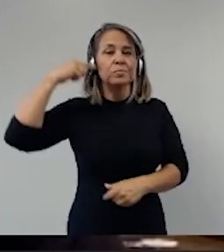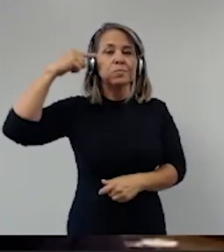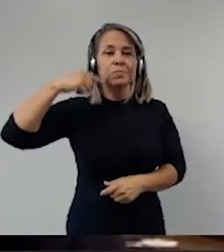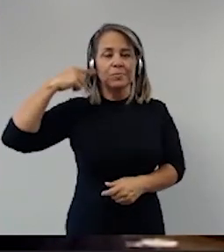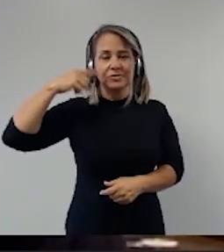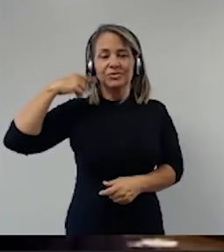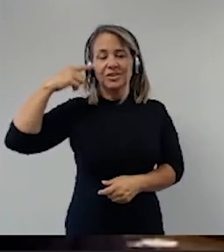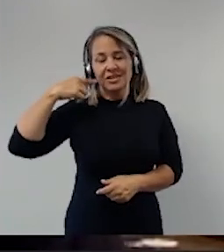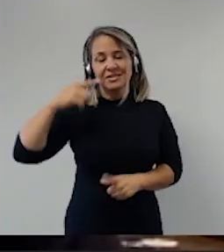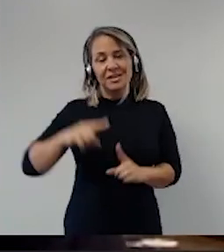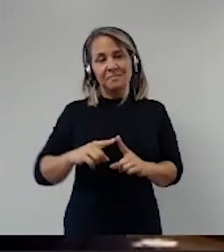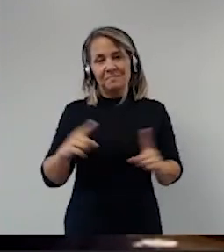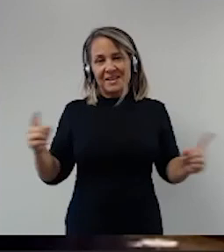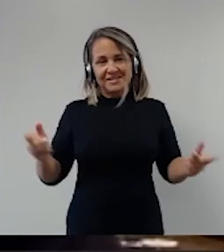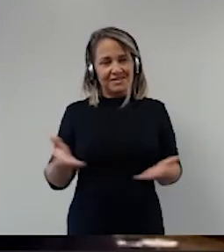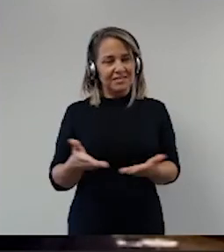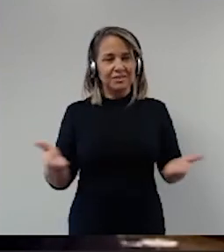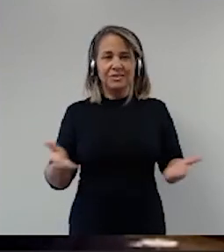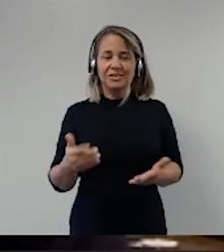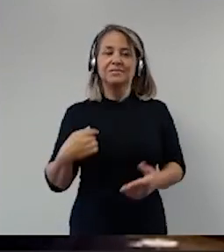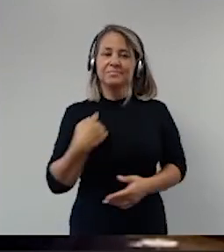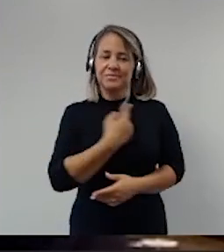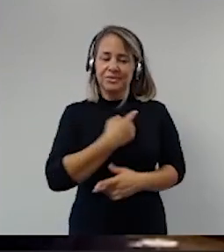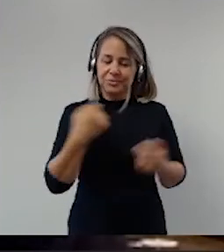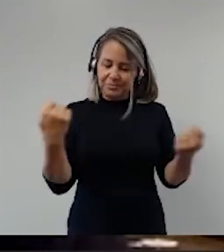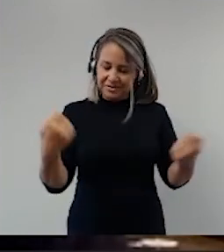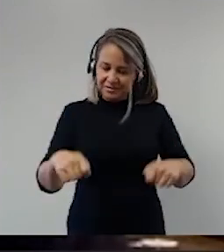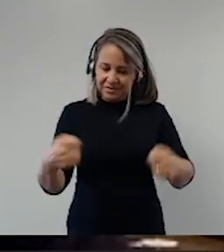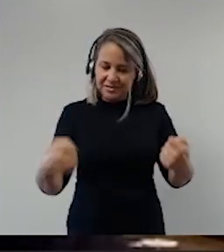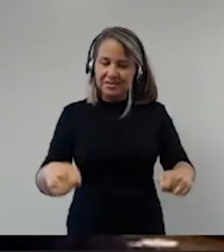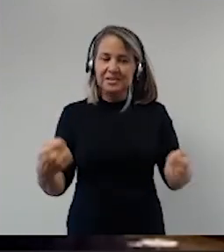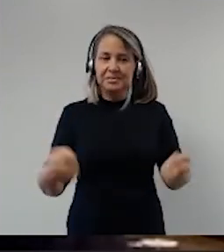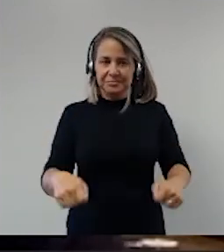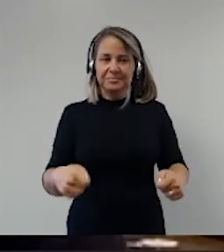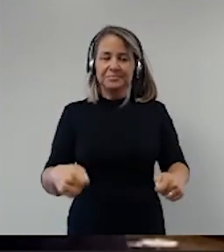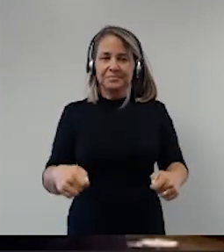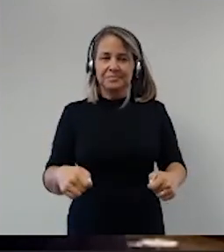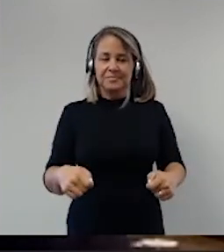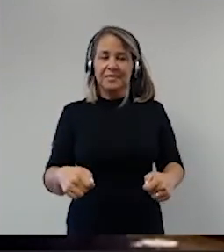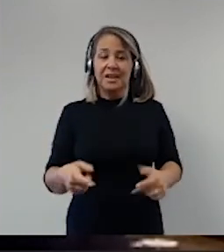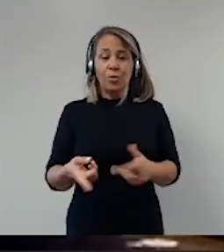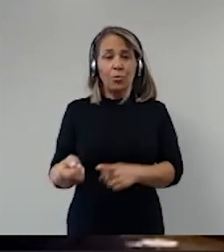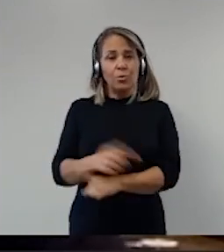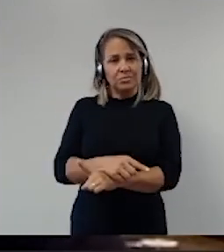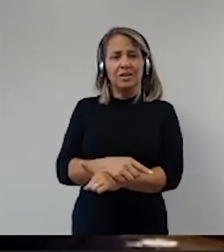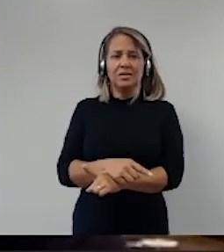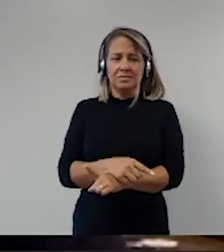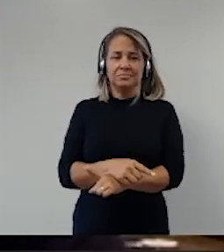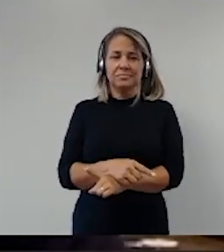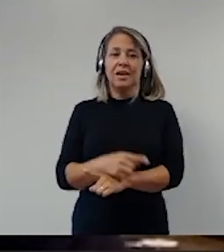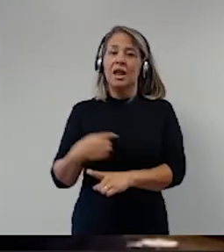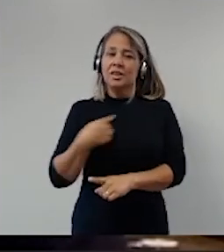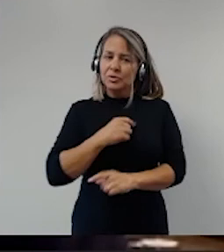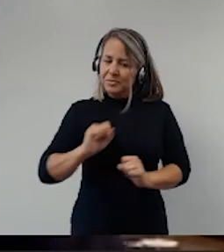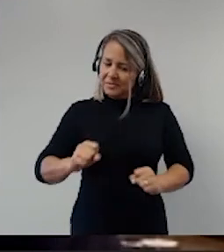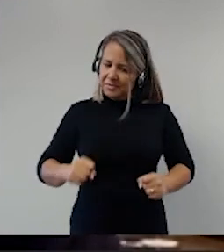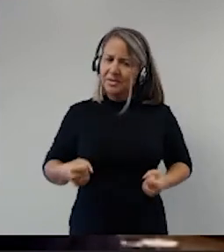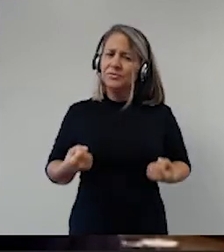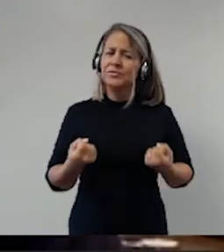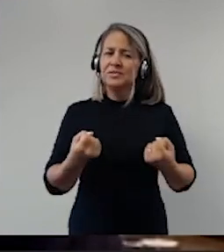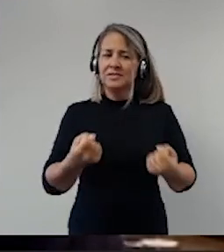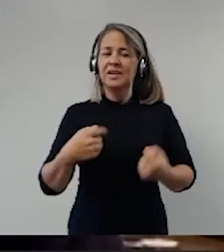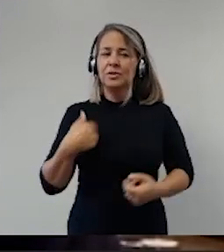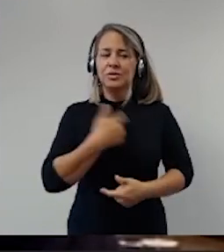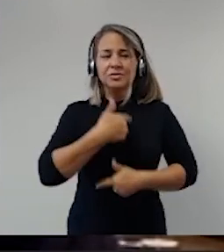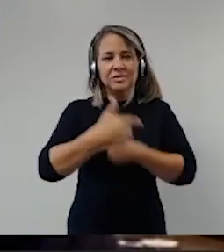advogados. Mas nesse momento que a gente precisa, né, é justamente o contrário. A gente tem que reforçar a